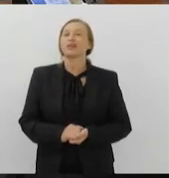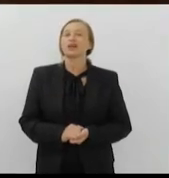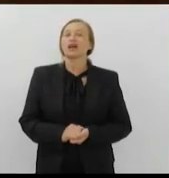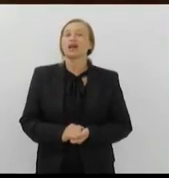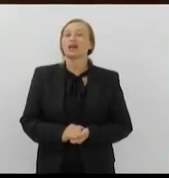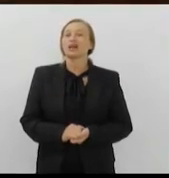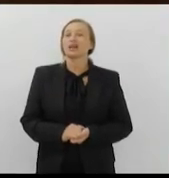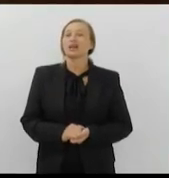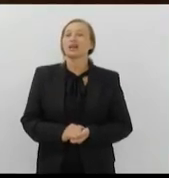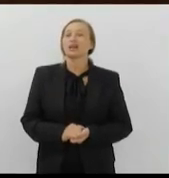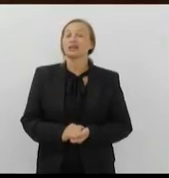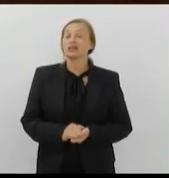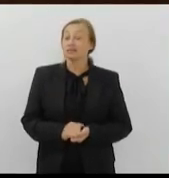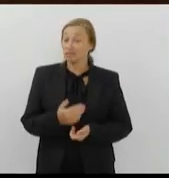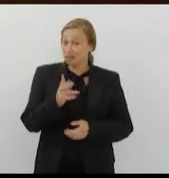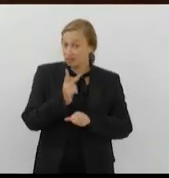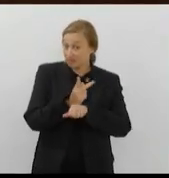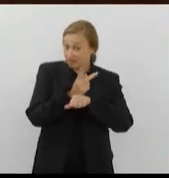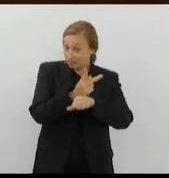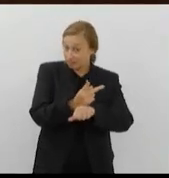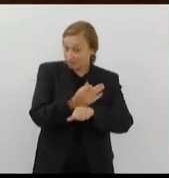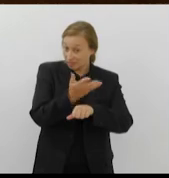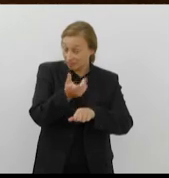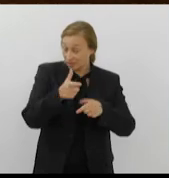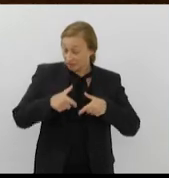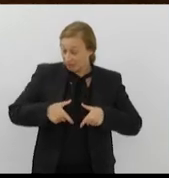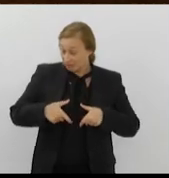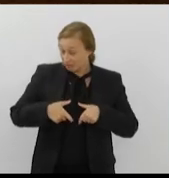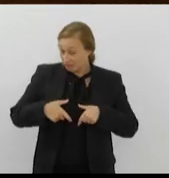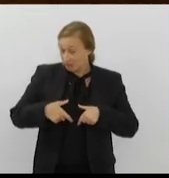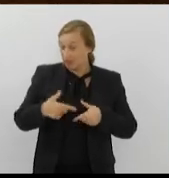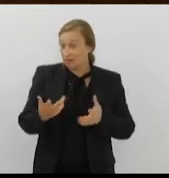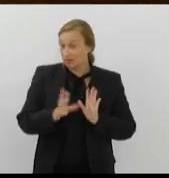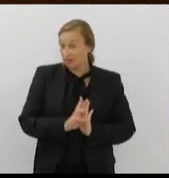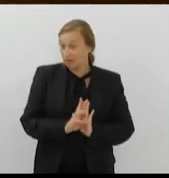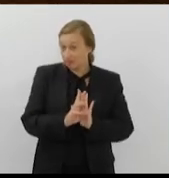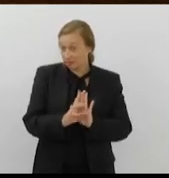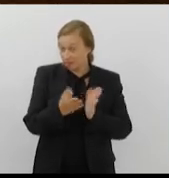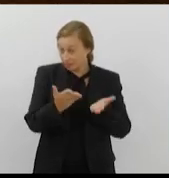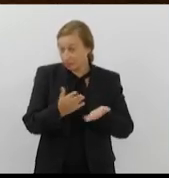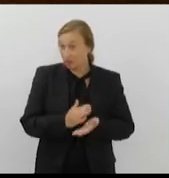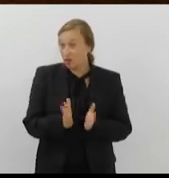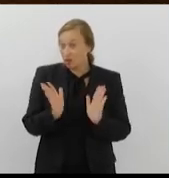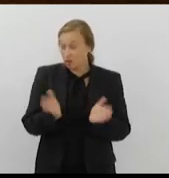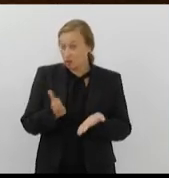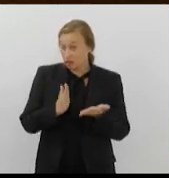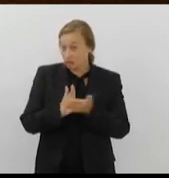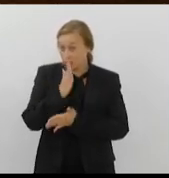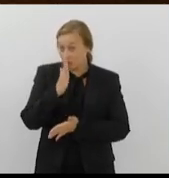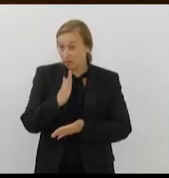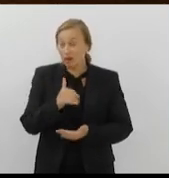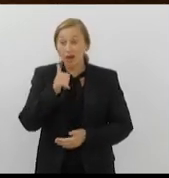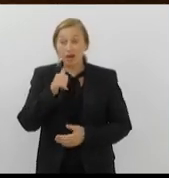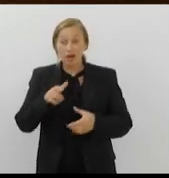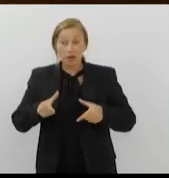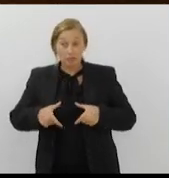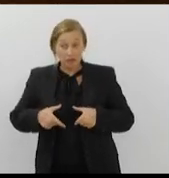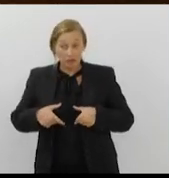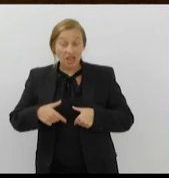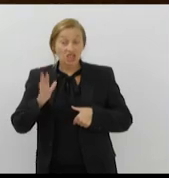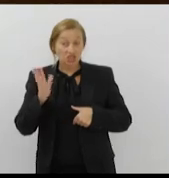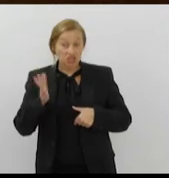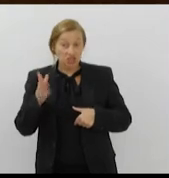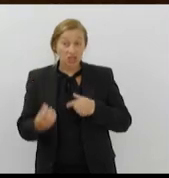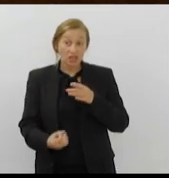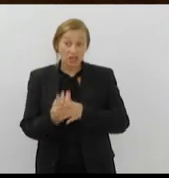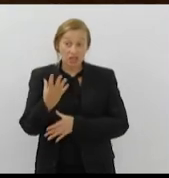aprovação. Essa medalha que nós aqui apresentamos, que hoje se aprova, é uma medalha que já foi construída pelo